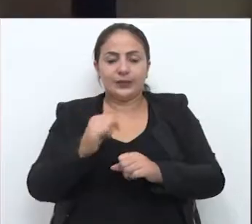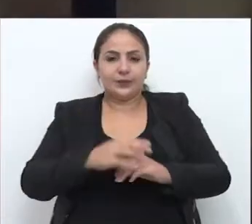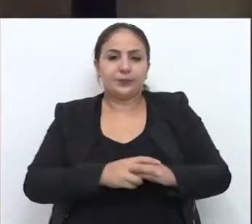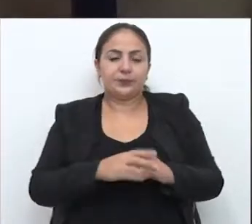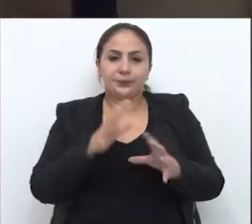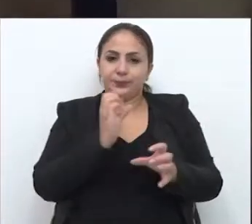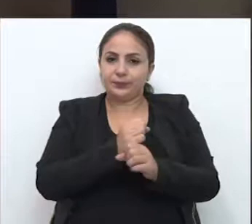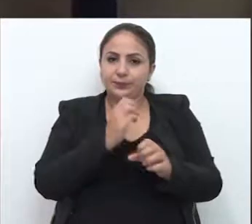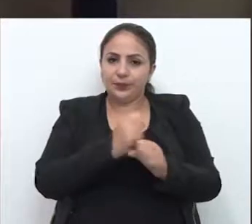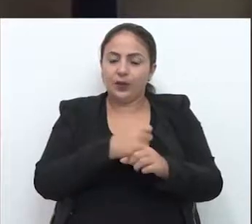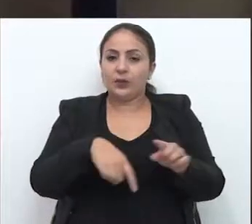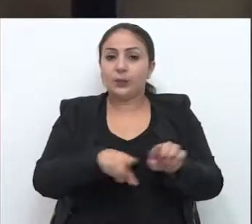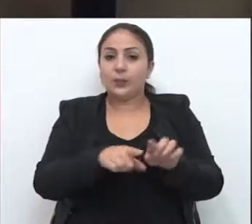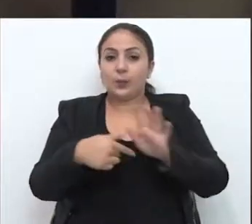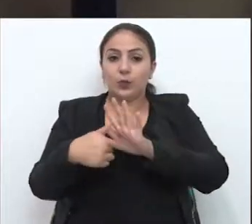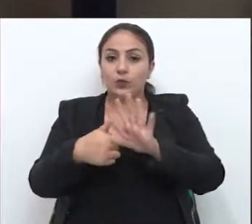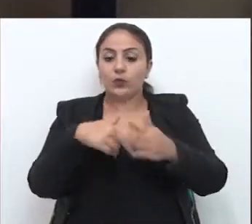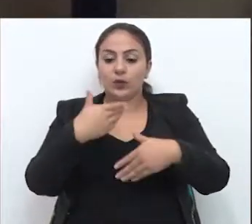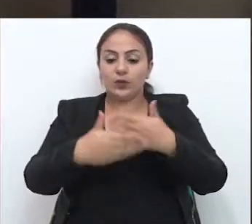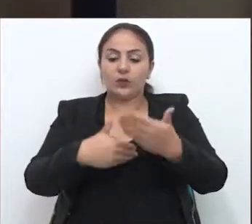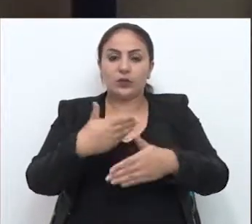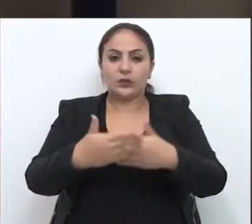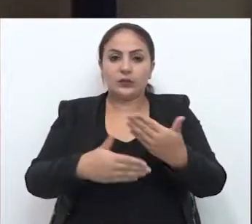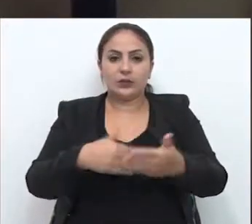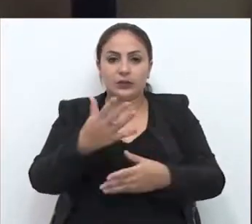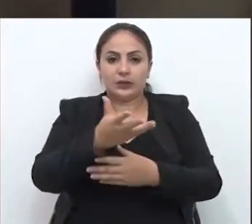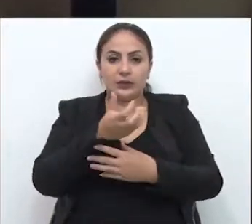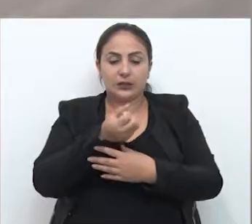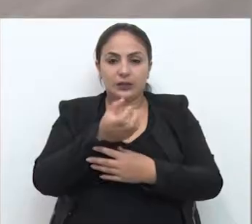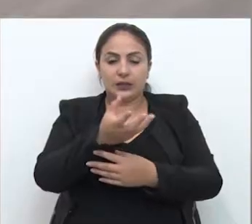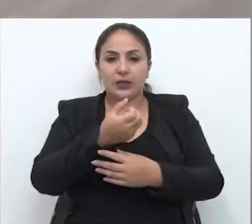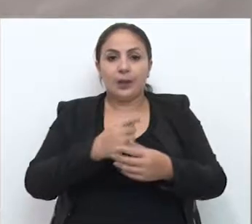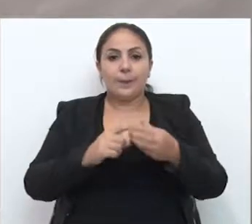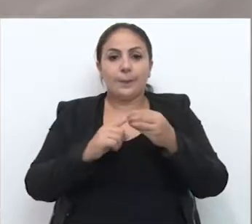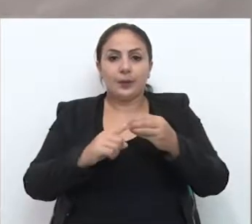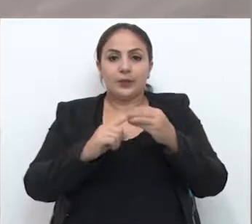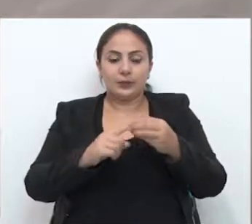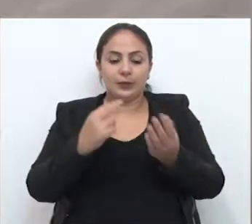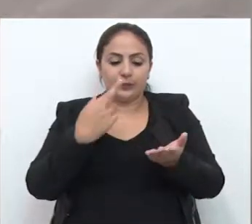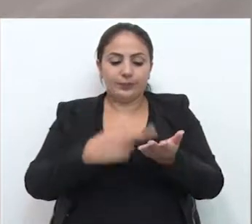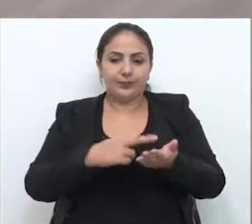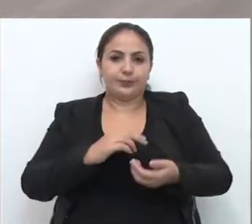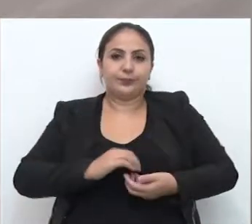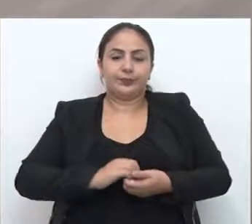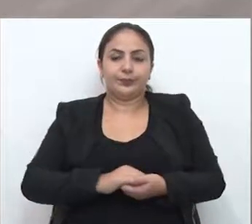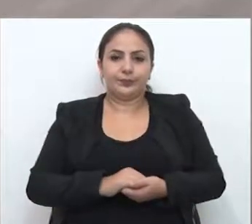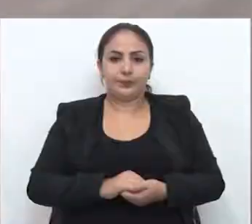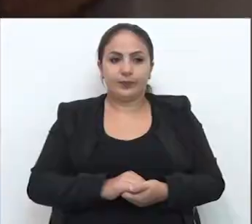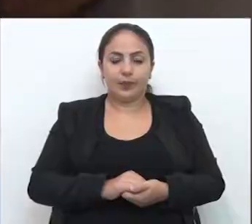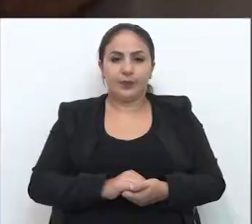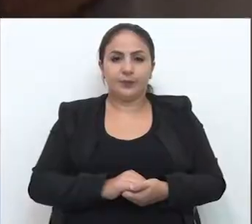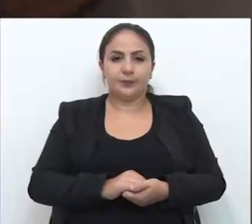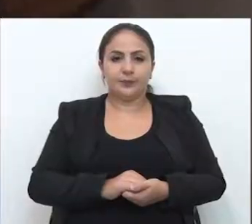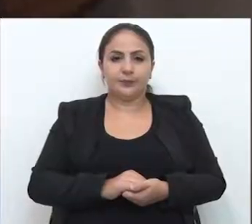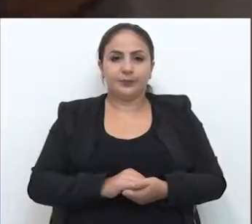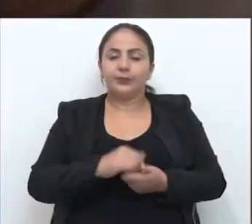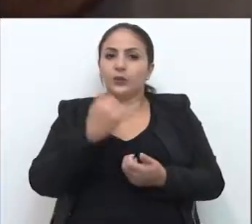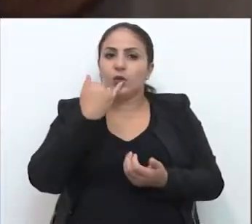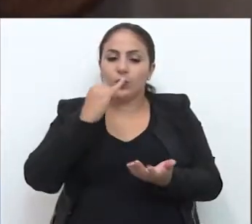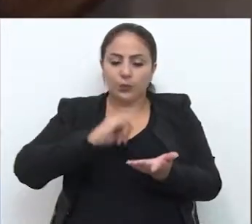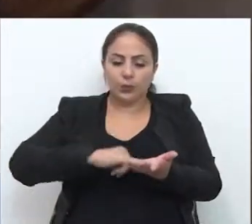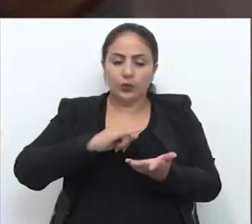2017. O contador também apresentou a evolução da arrecadação das principais receitas. Dos